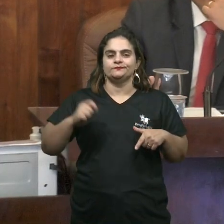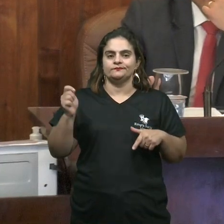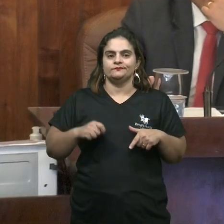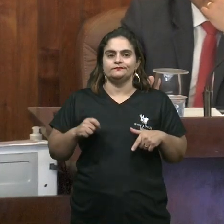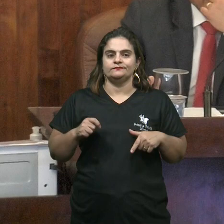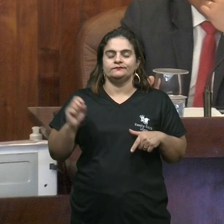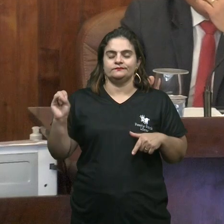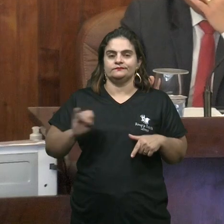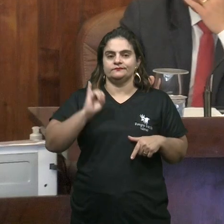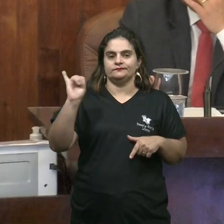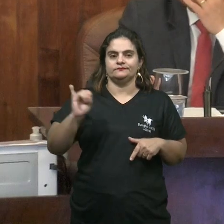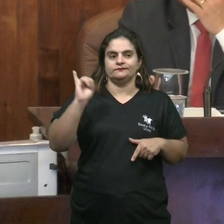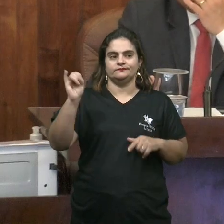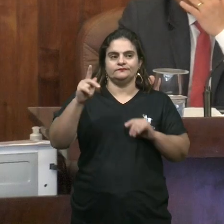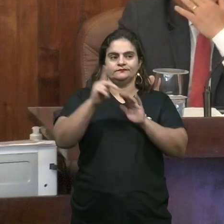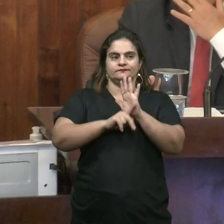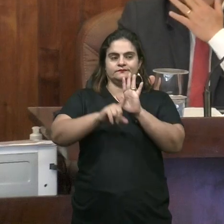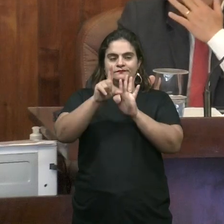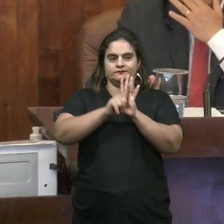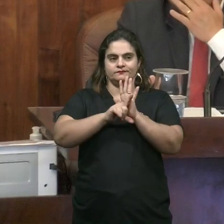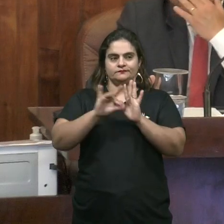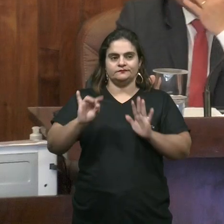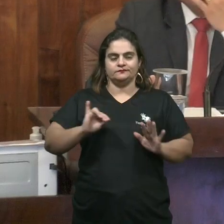a essa importante causa que é a causa animal.